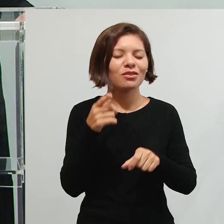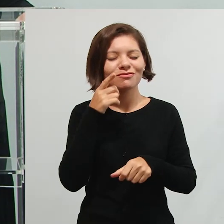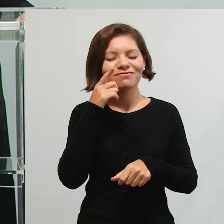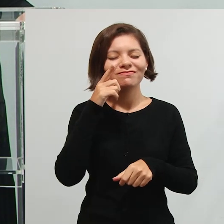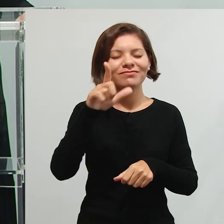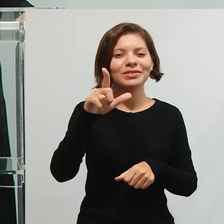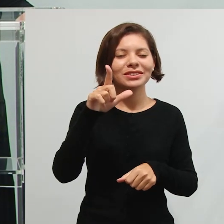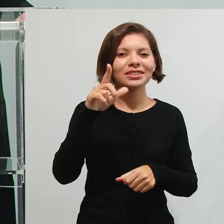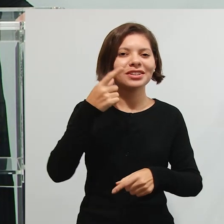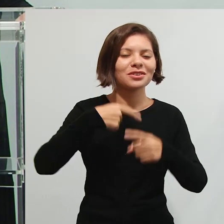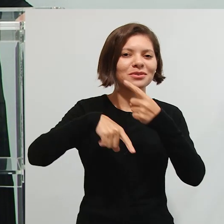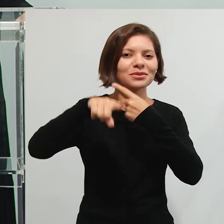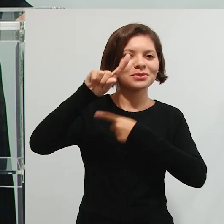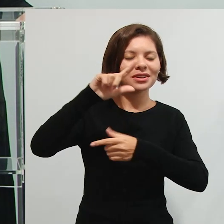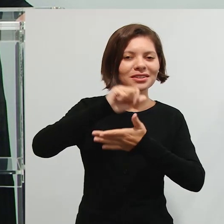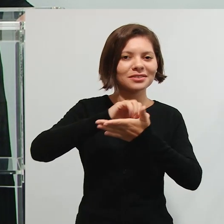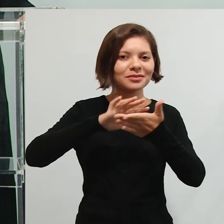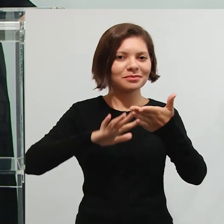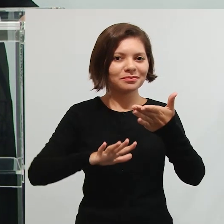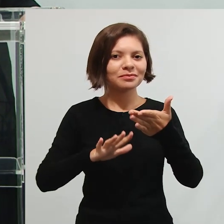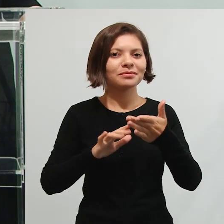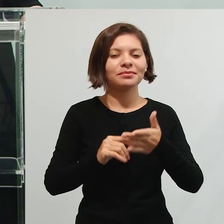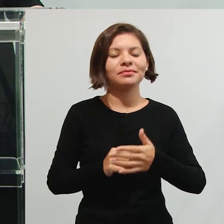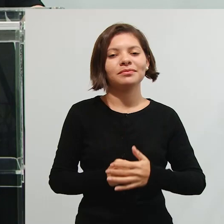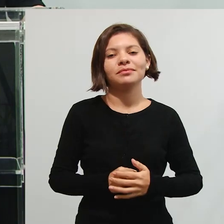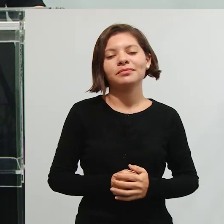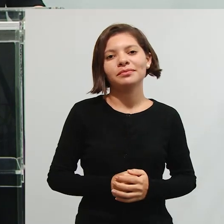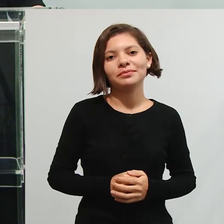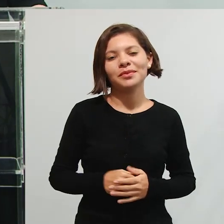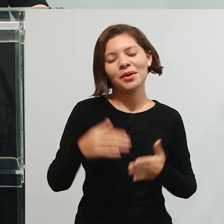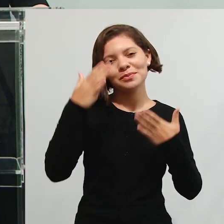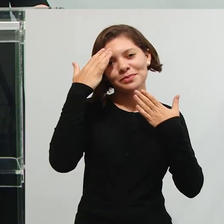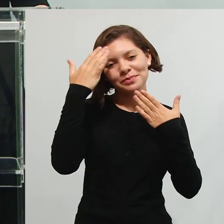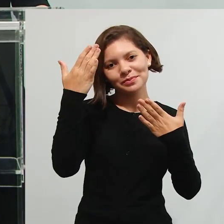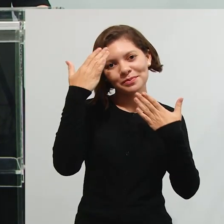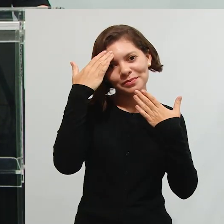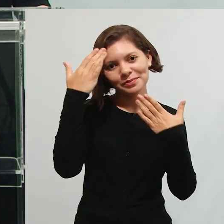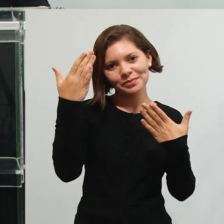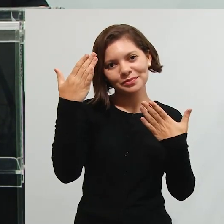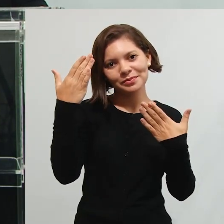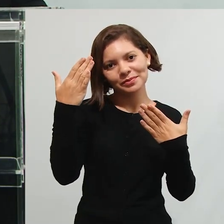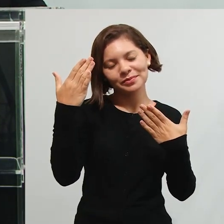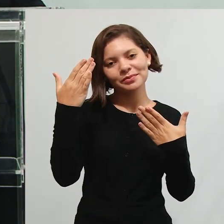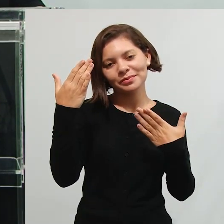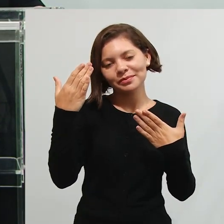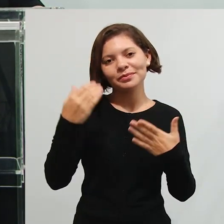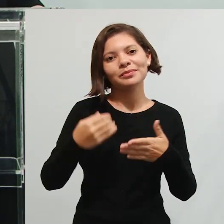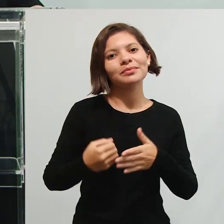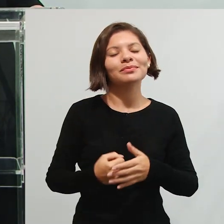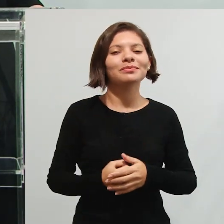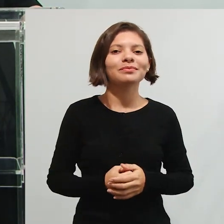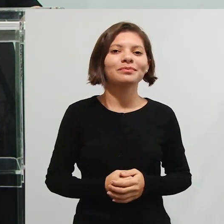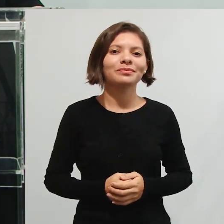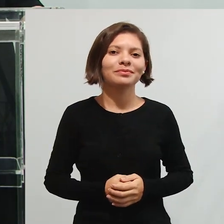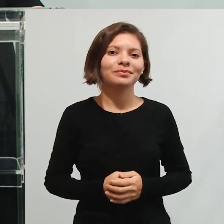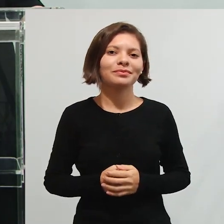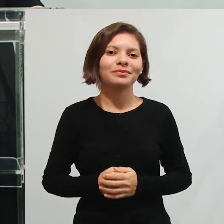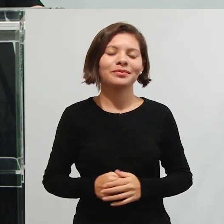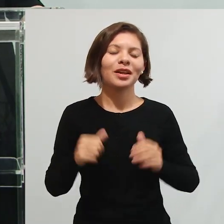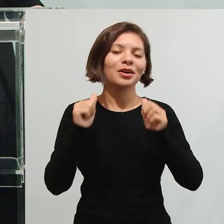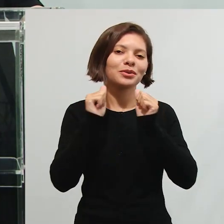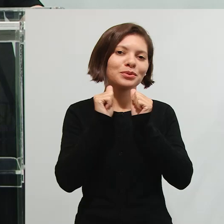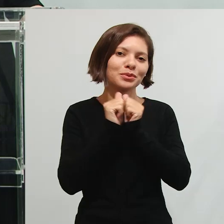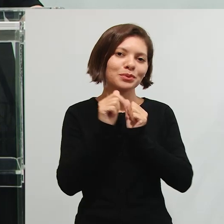e que consigam realizar todas as avaliações a contento e muito obrigado aí pela